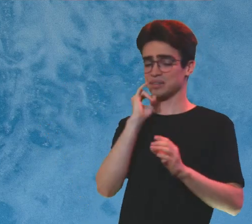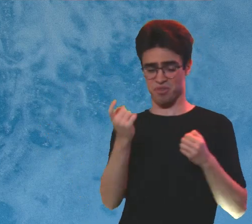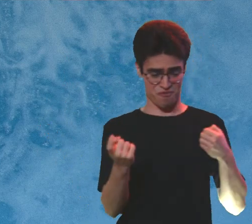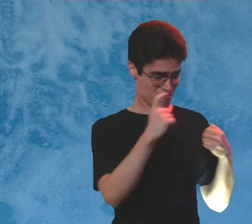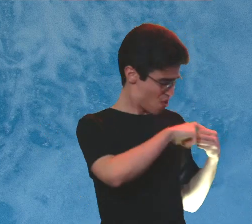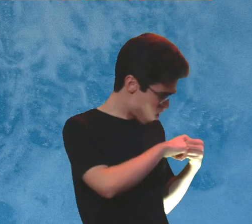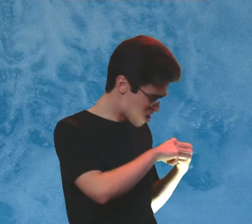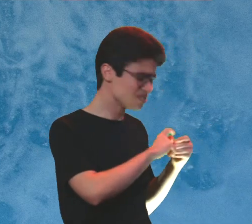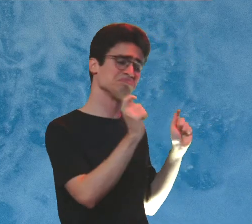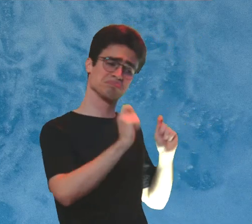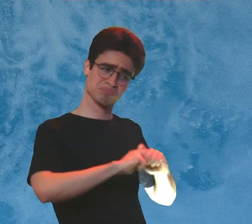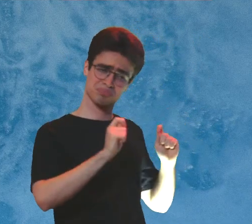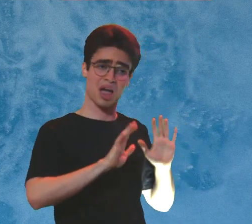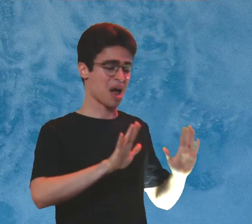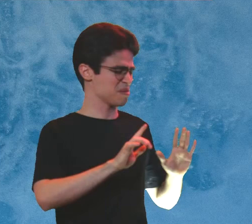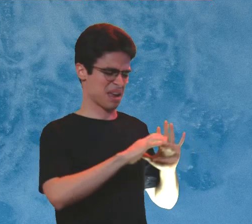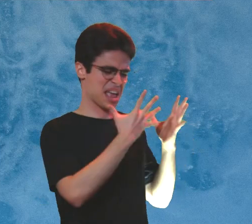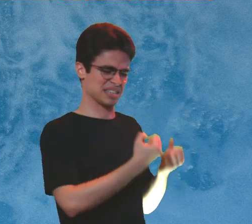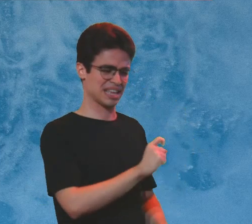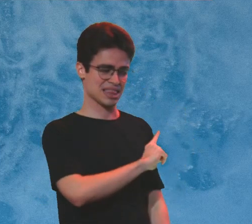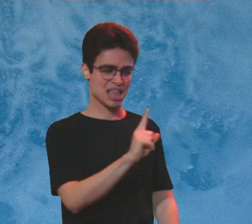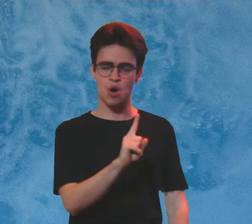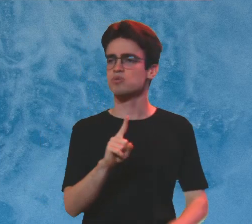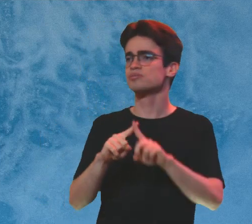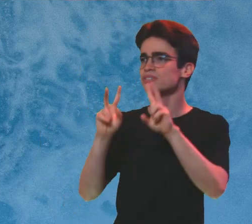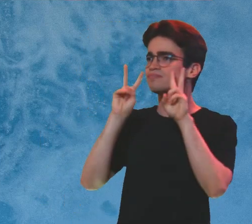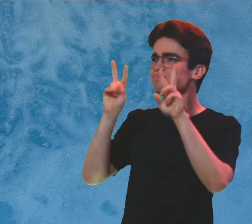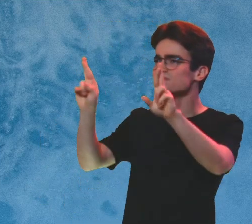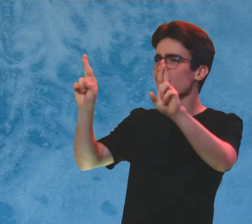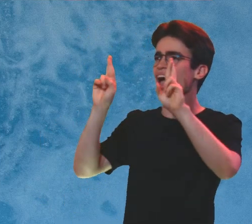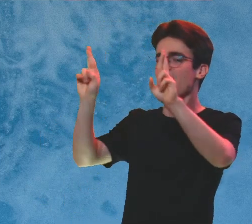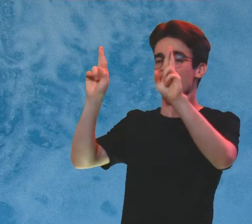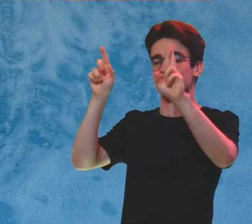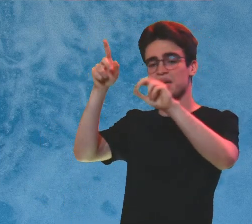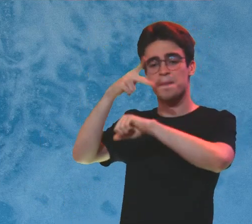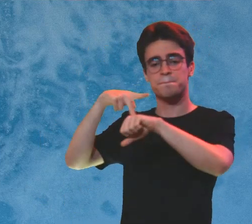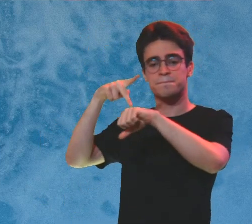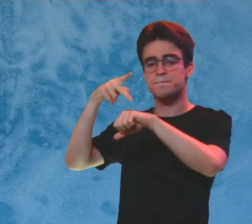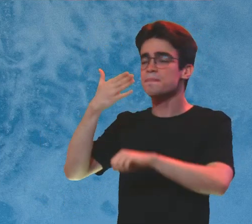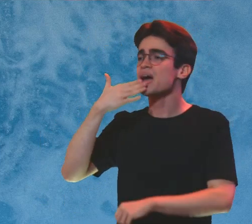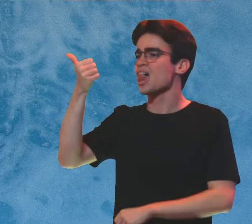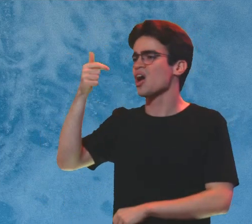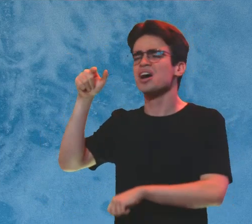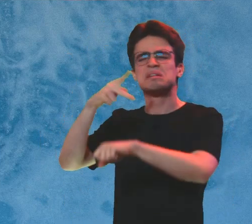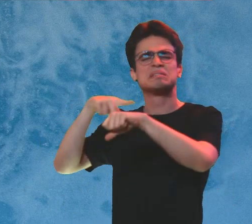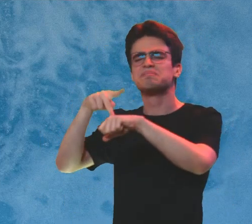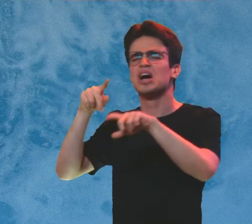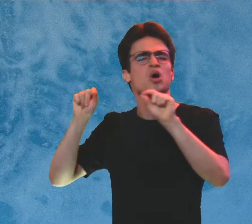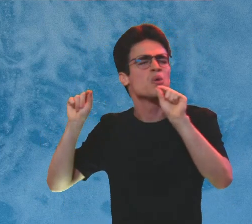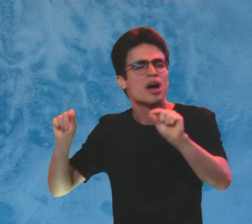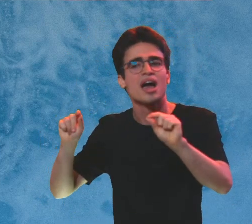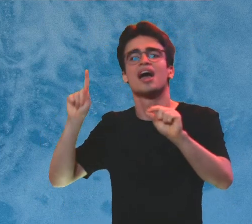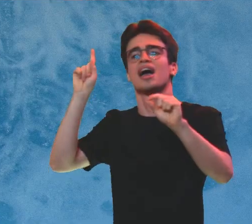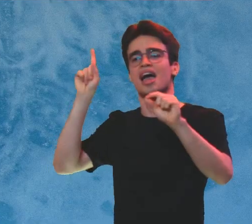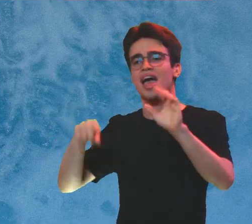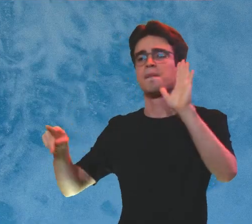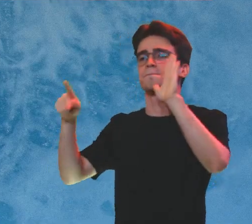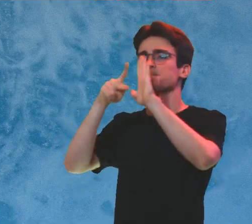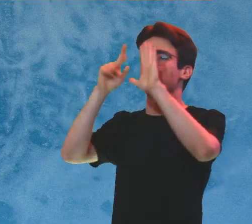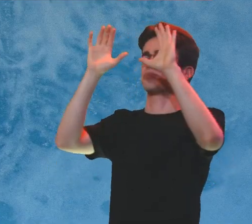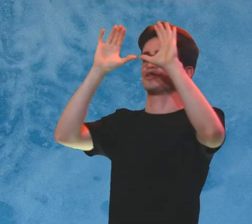teriam a oportunidade de voltar. Em vez disso, esperavam eles uma pátria melhor, isto é, a pátria